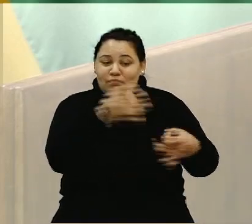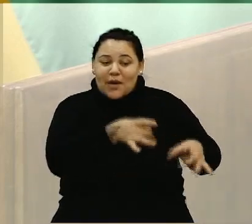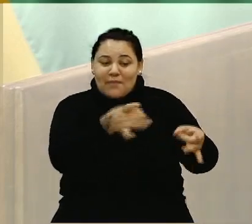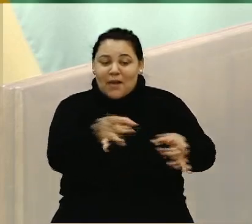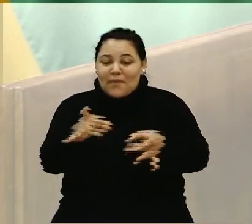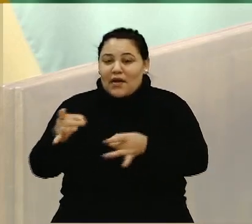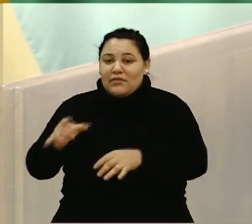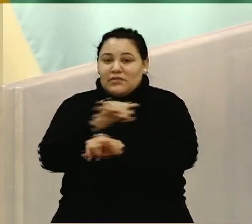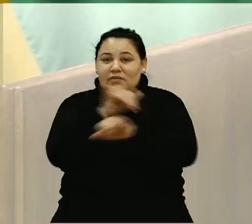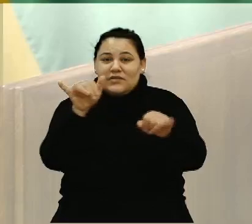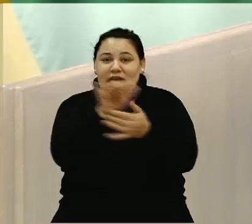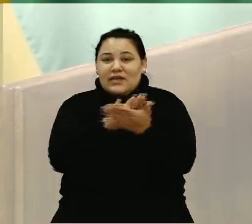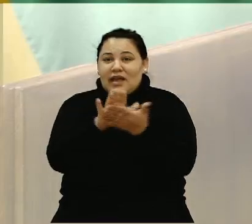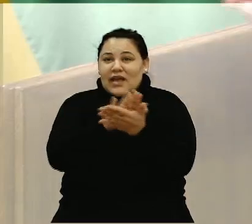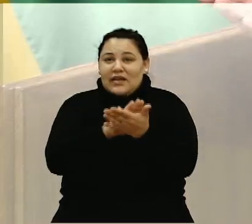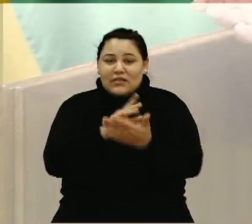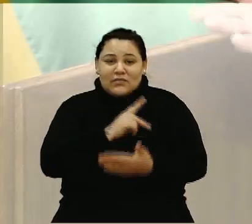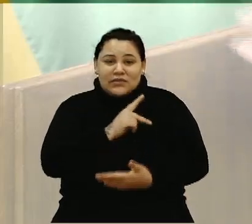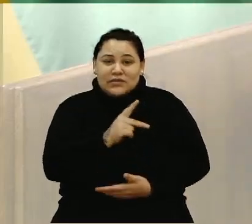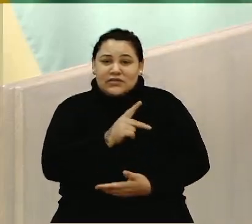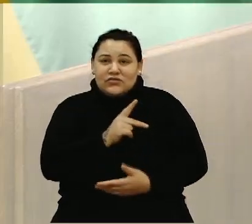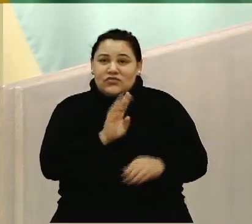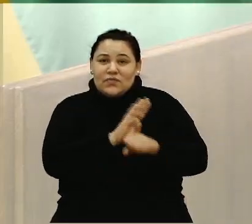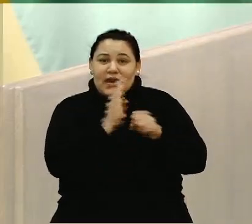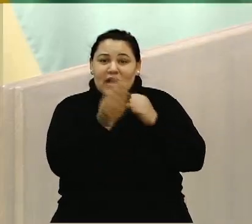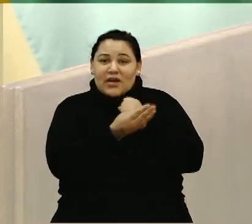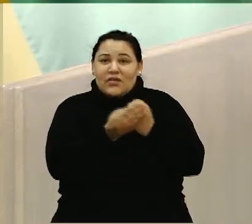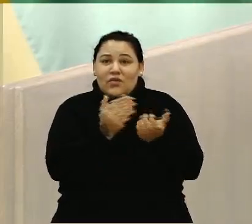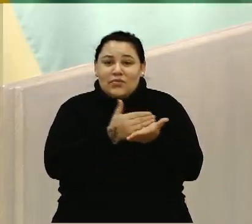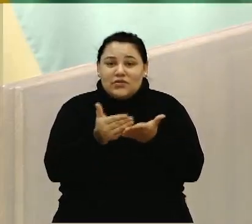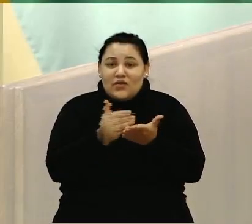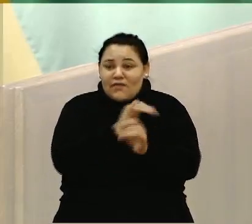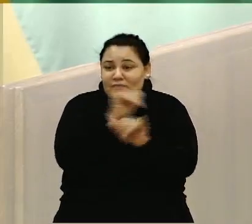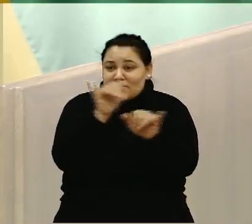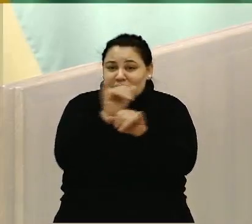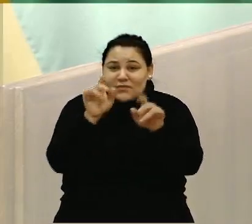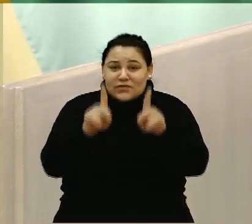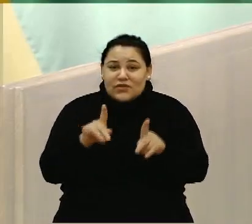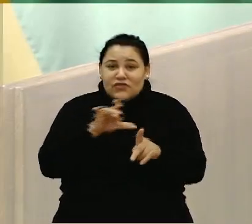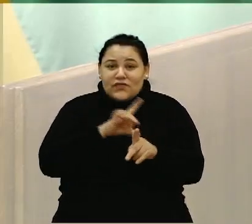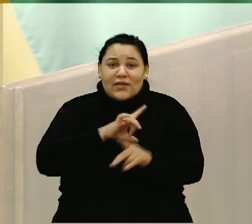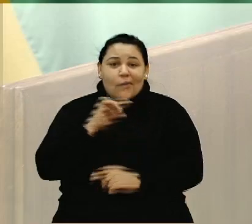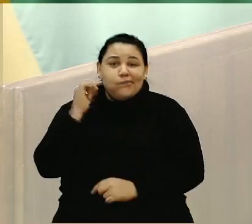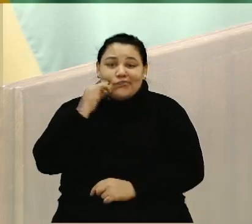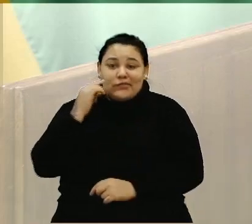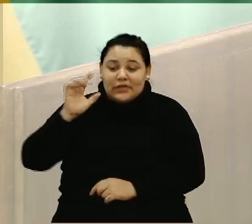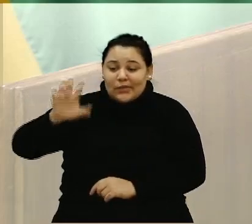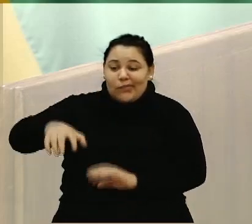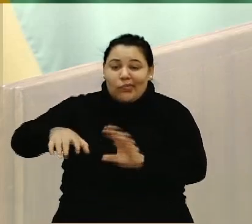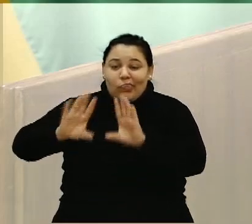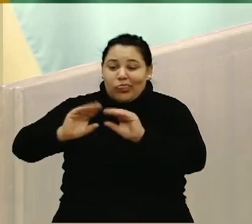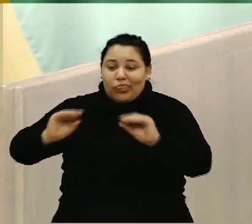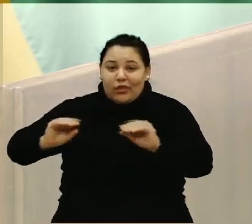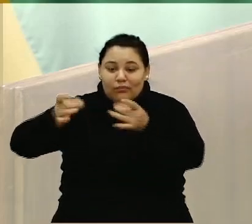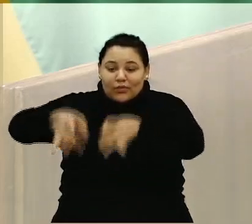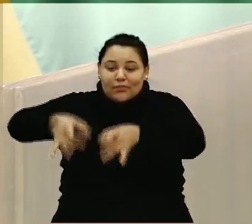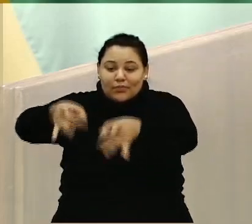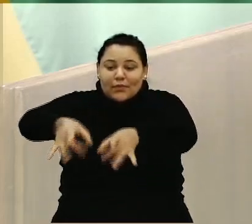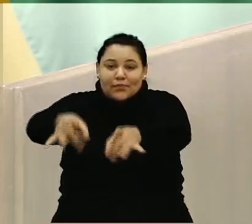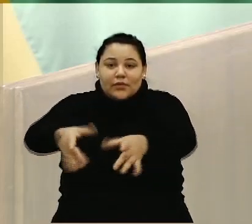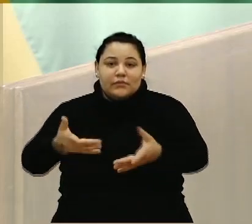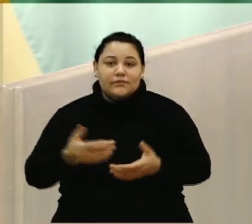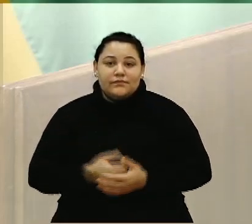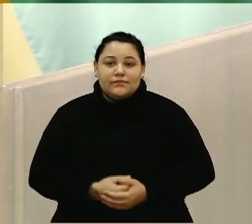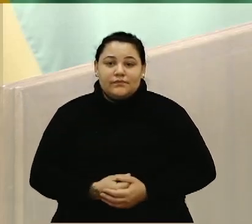nada. Os presidentes de bairro começaram a avisar as pessoas: daqui a pouco, sábado, nós vamos ter pneu nas esquinas, sofás.